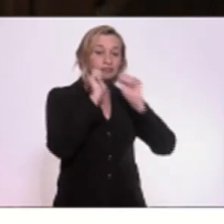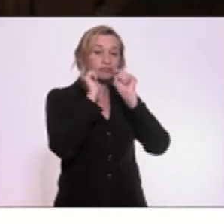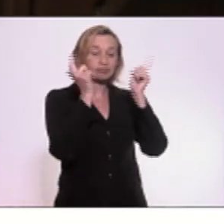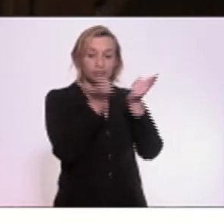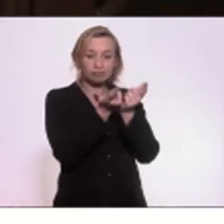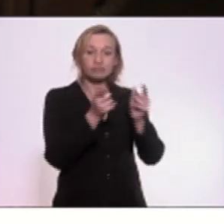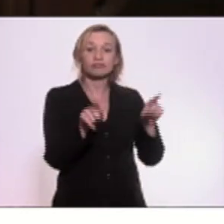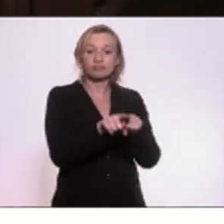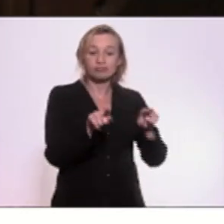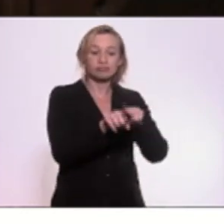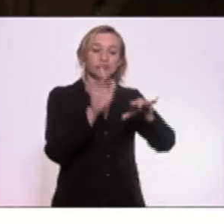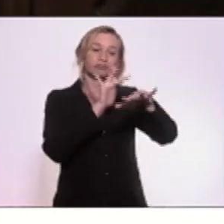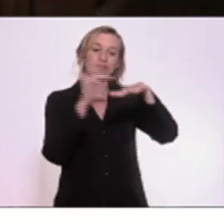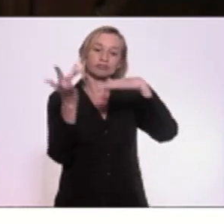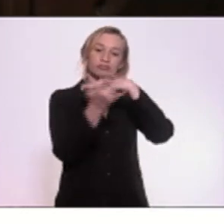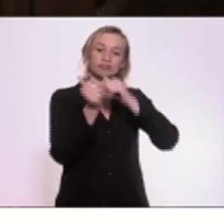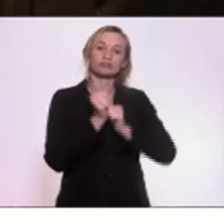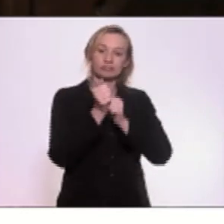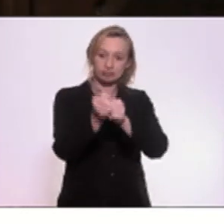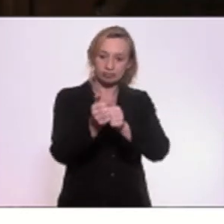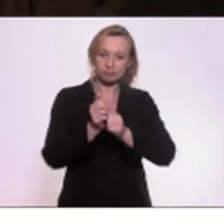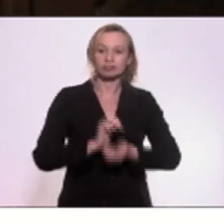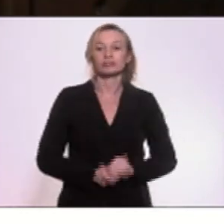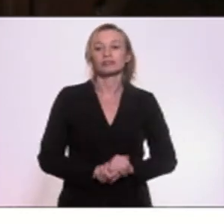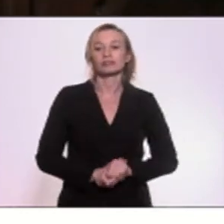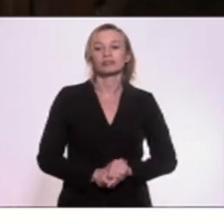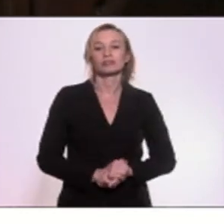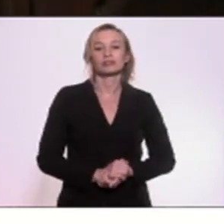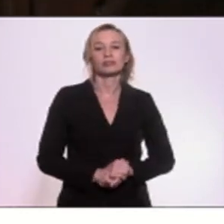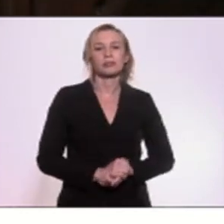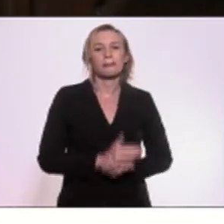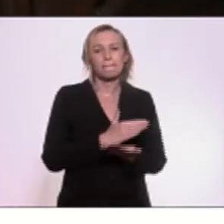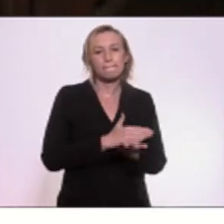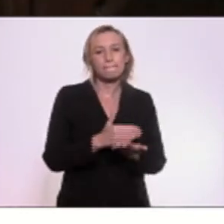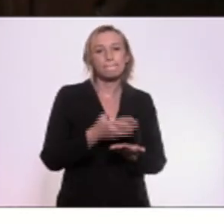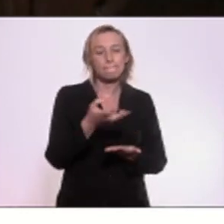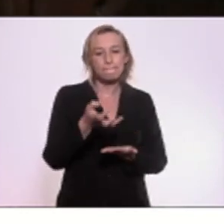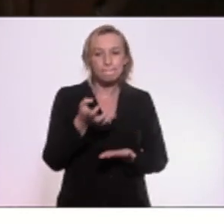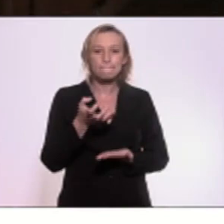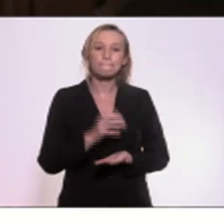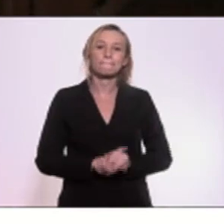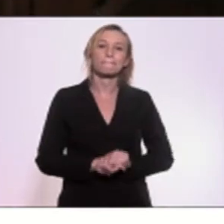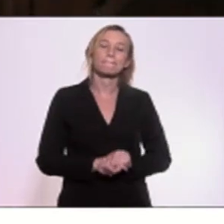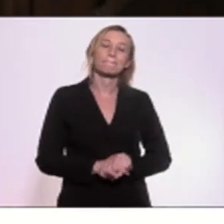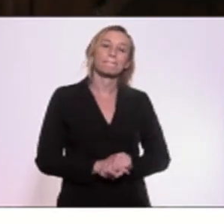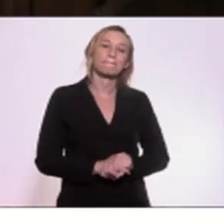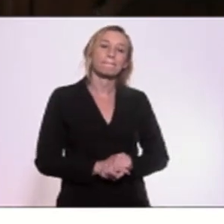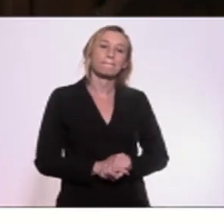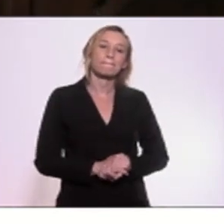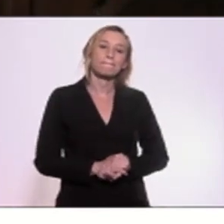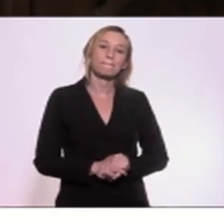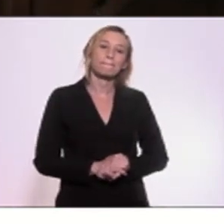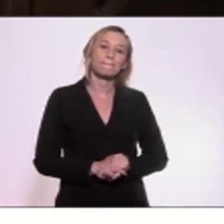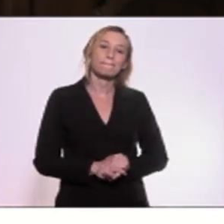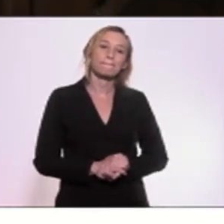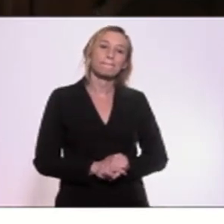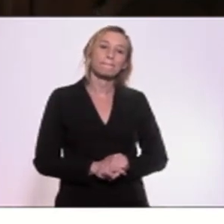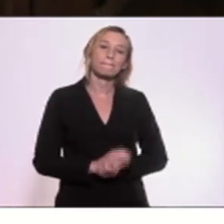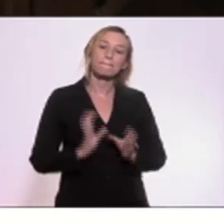Alerj e aqueles que nos acompanham pelas redes sociais. Inicialmente, eu quero me somar a todas